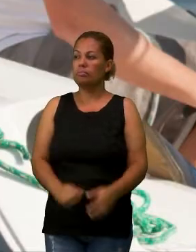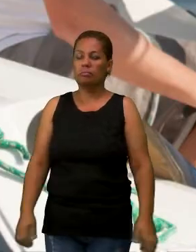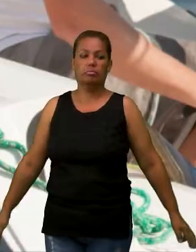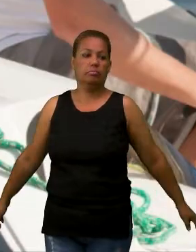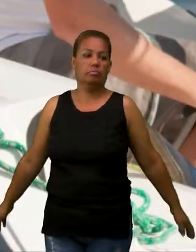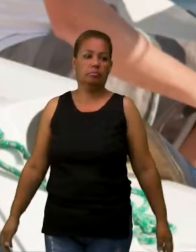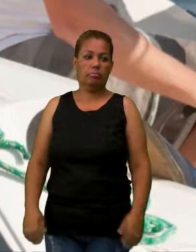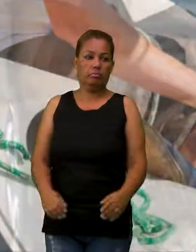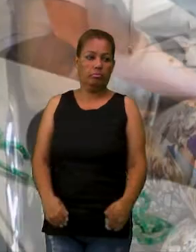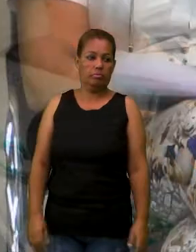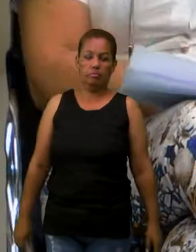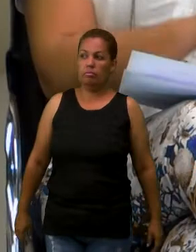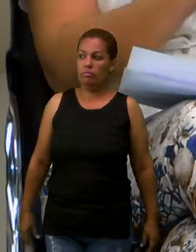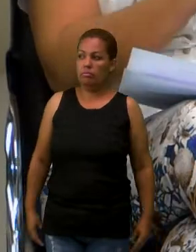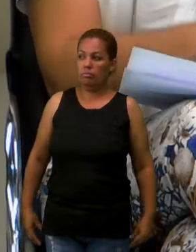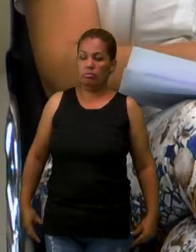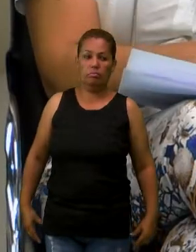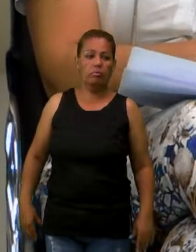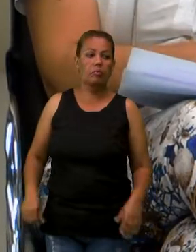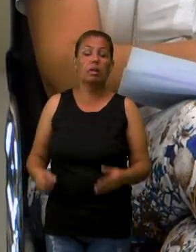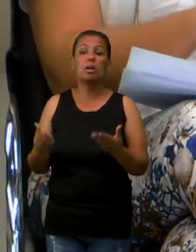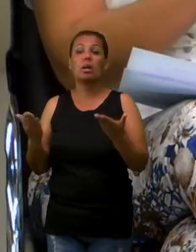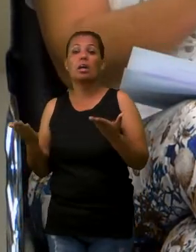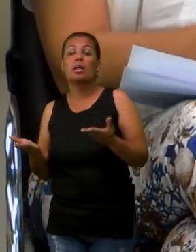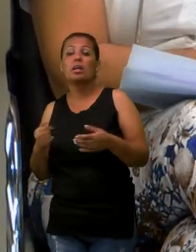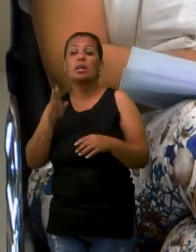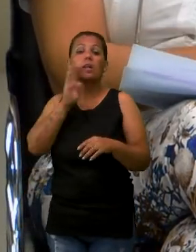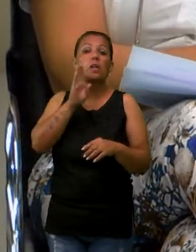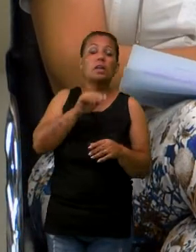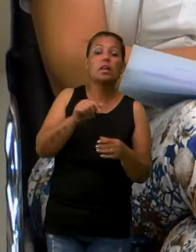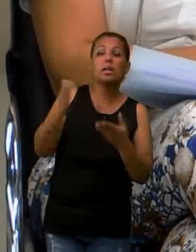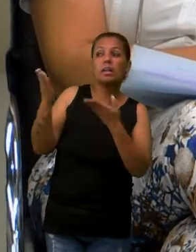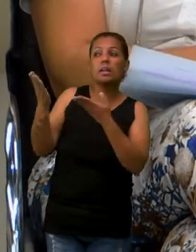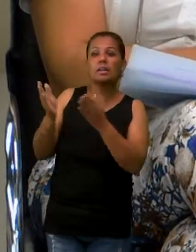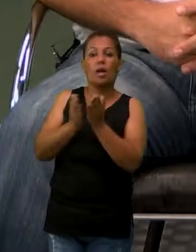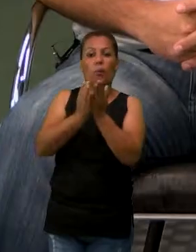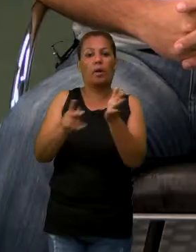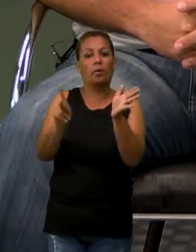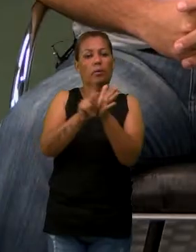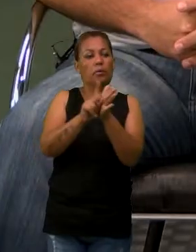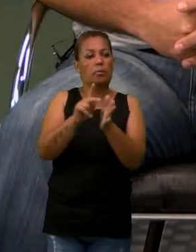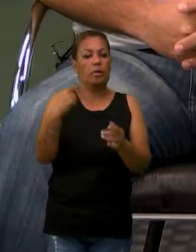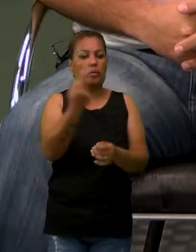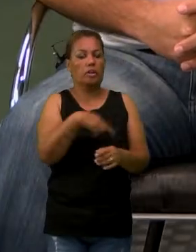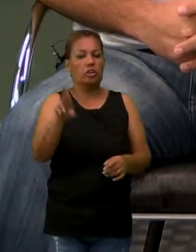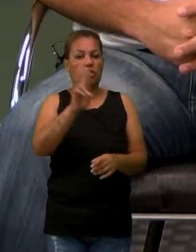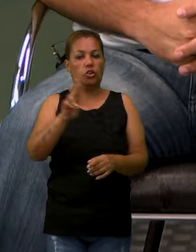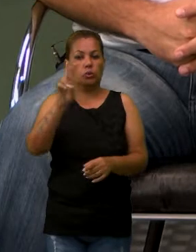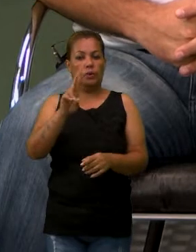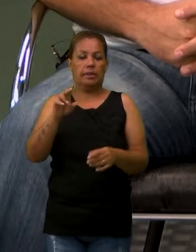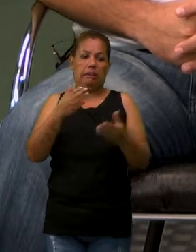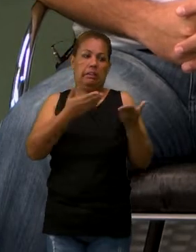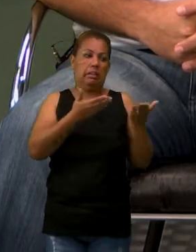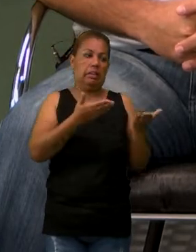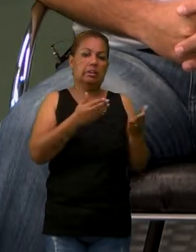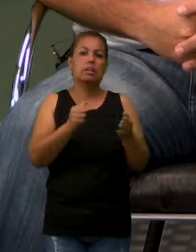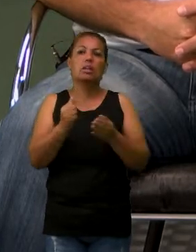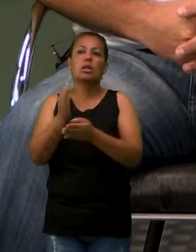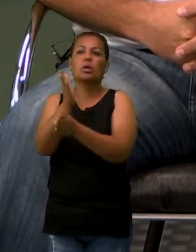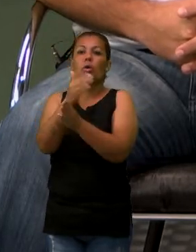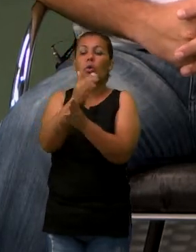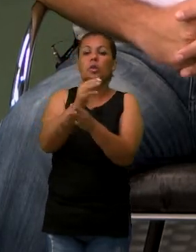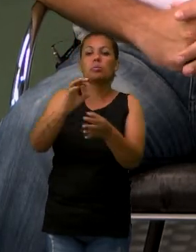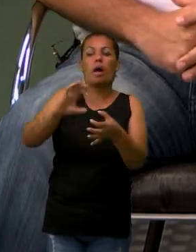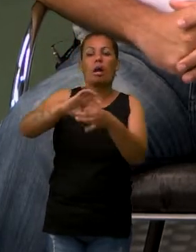muito legal então isso é na guarapiranga esse é o barco de vocês esse bate assim os barcos para